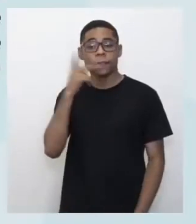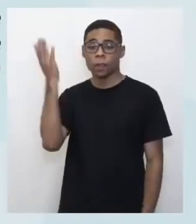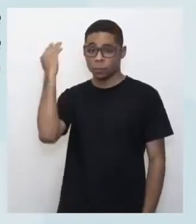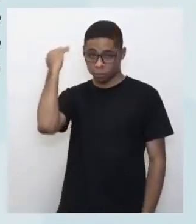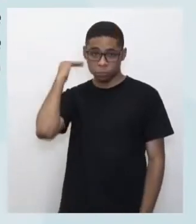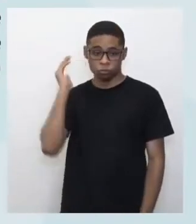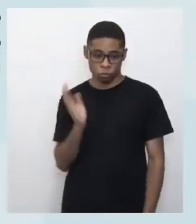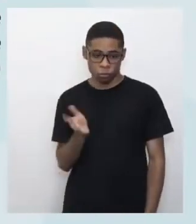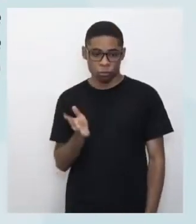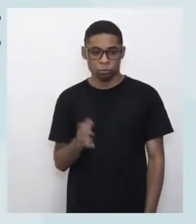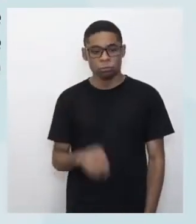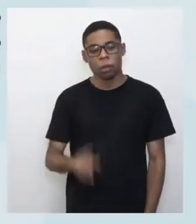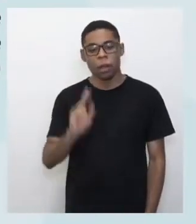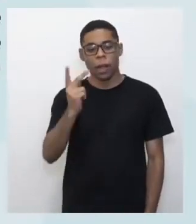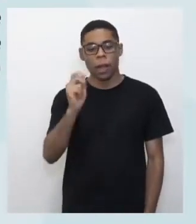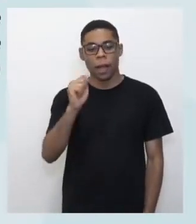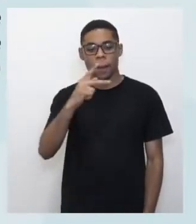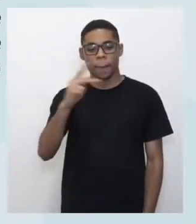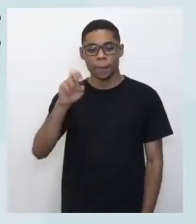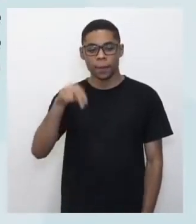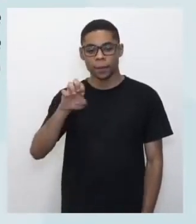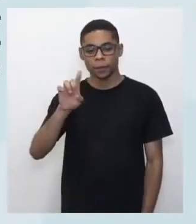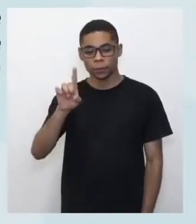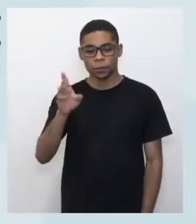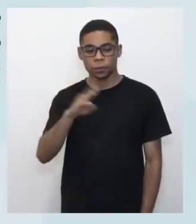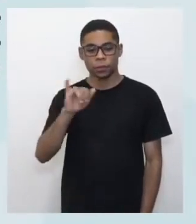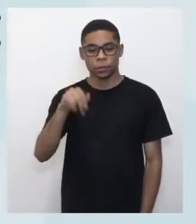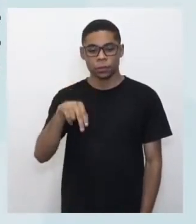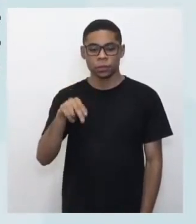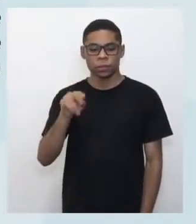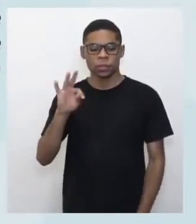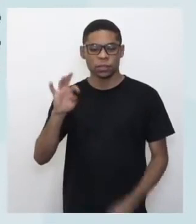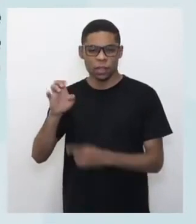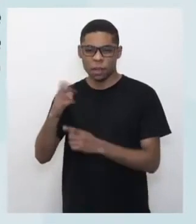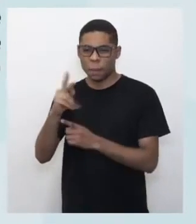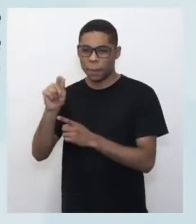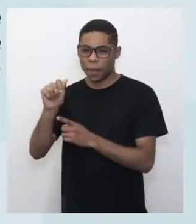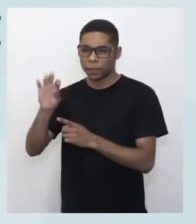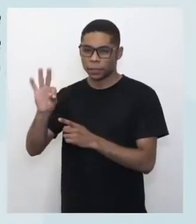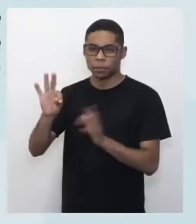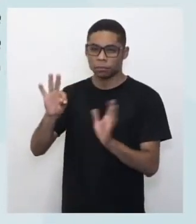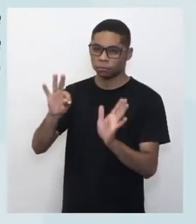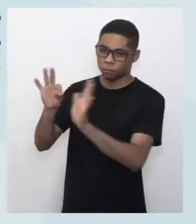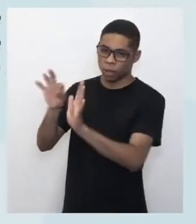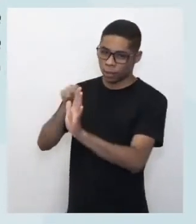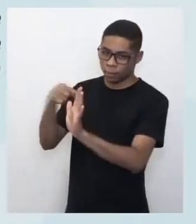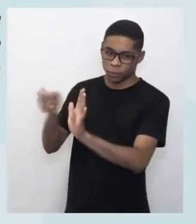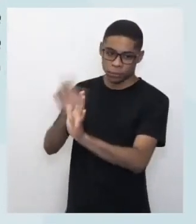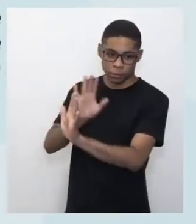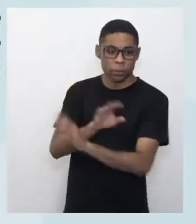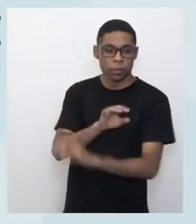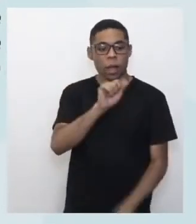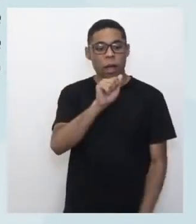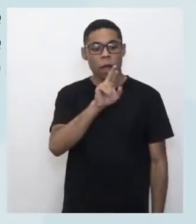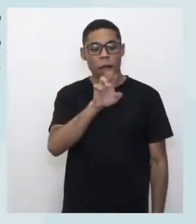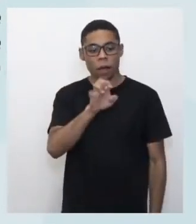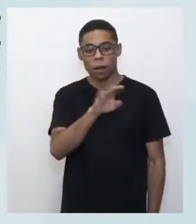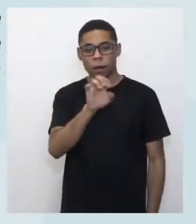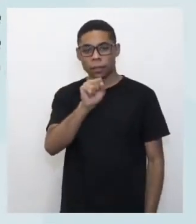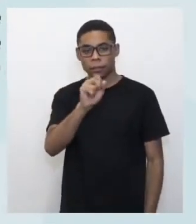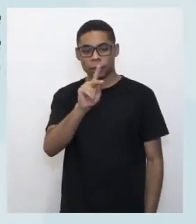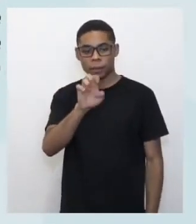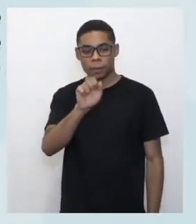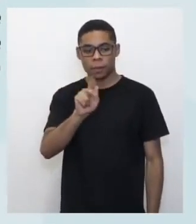are happening as we are speaking. Só a primeira parte, ok? Aquele happened in the past, não, ok? Então,